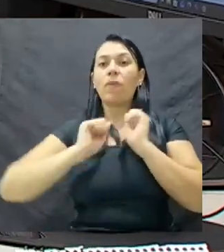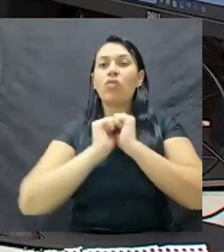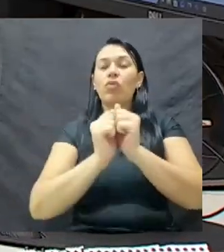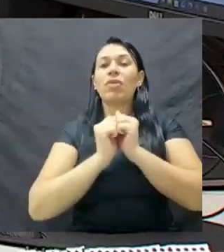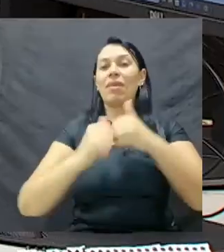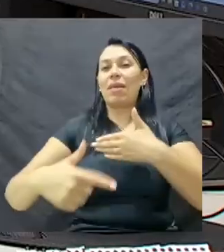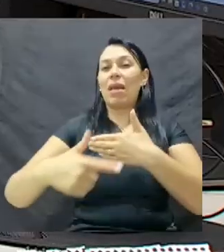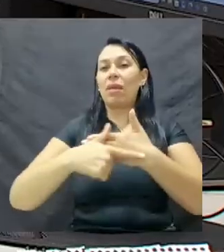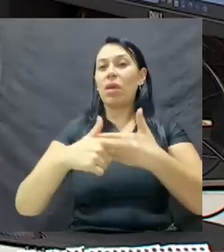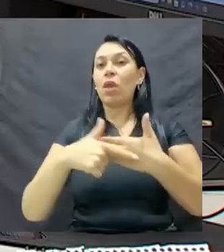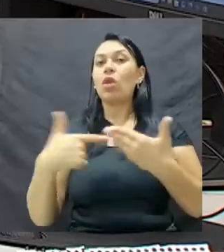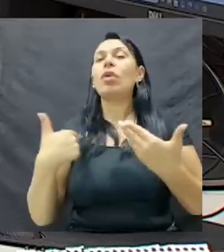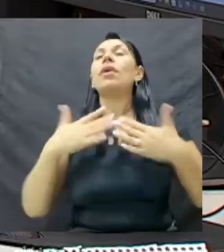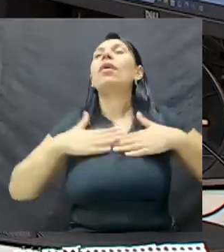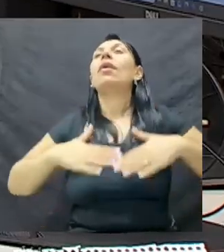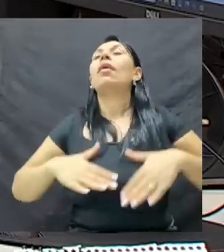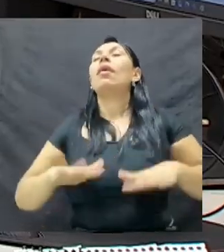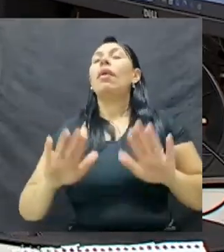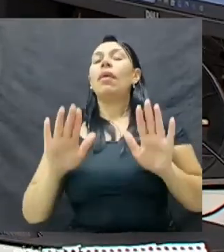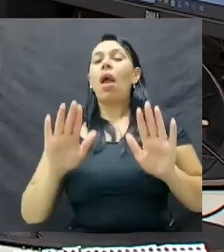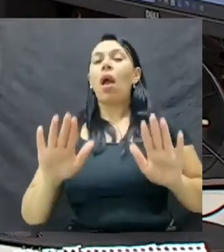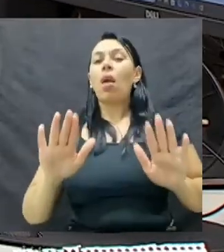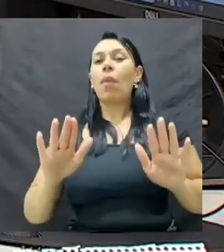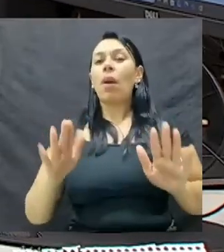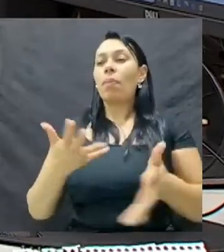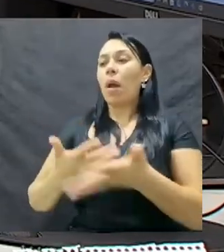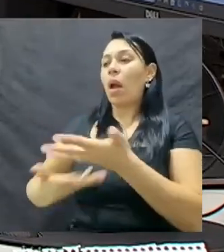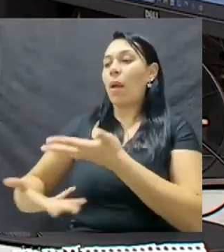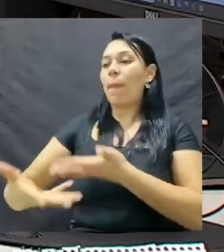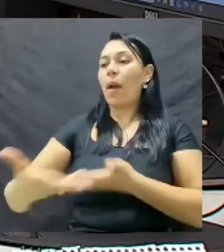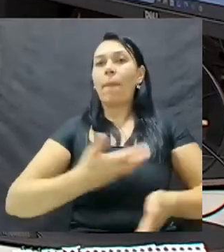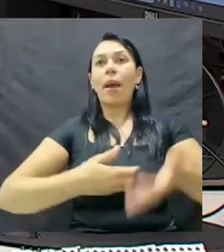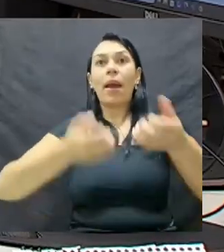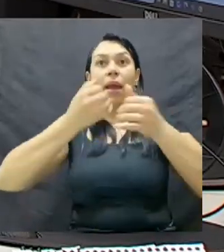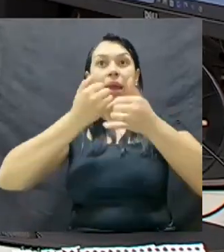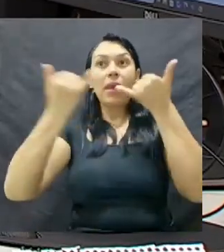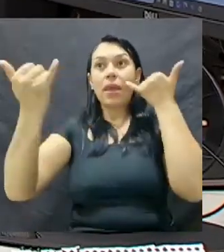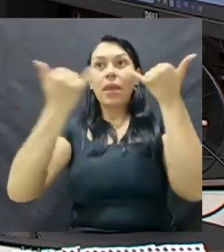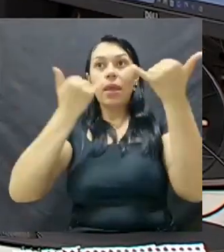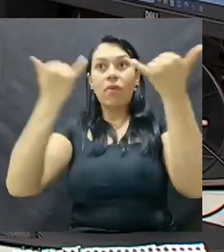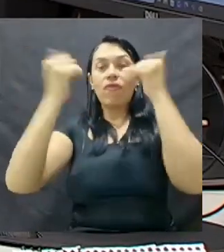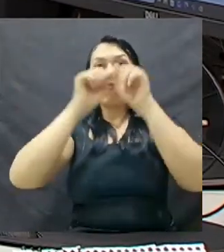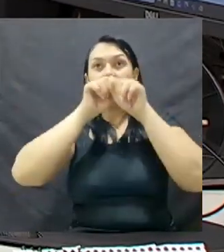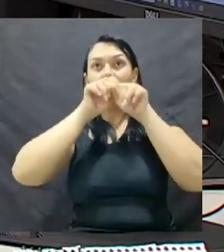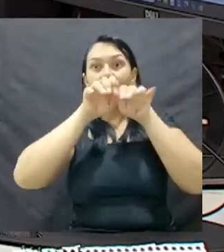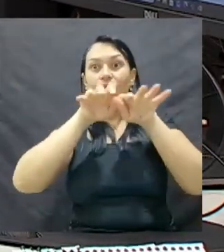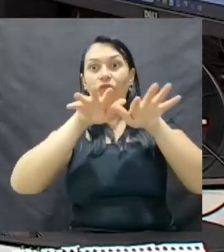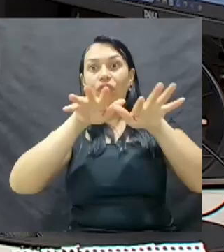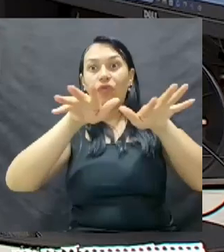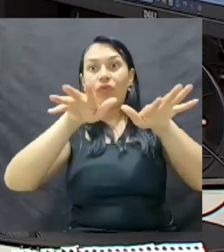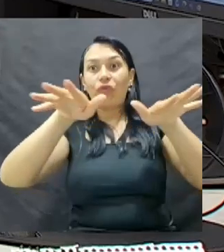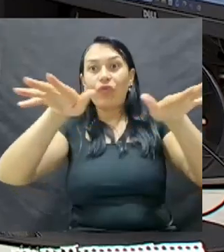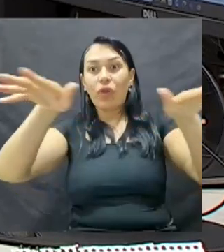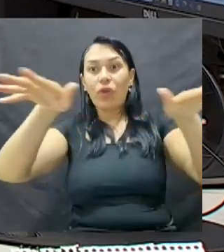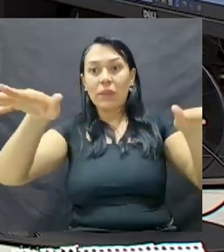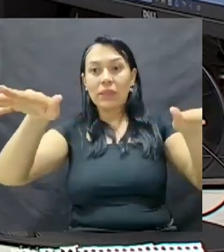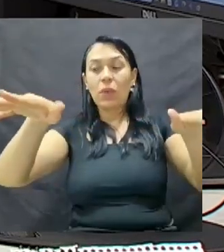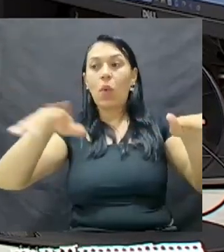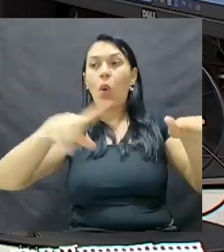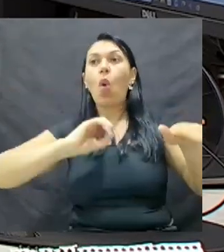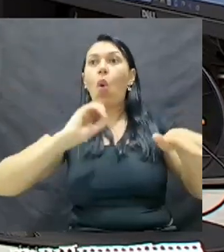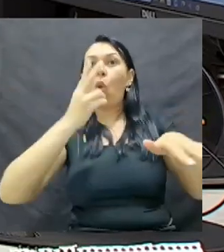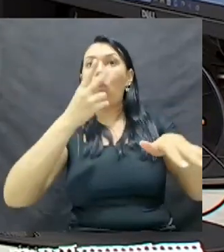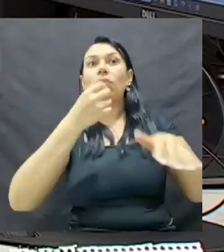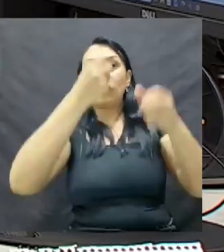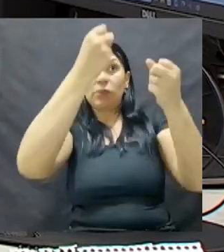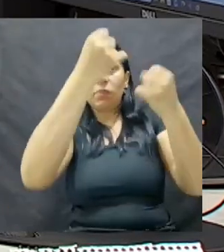que a transmissão de informação que ele vai passar ou delegar para algum setor seria na